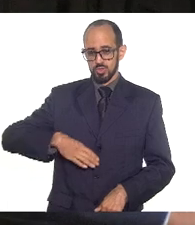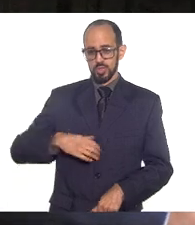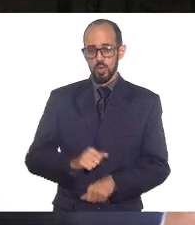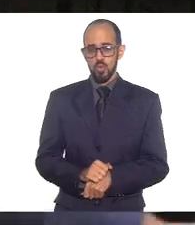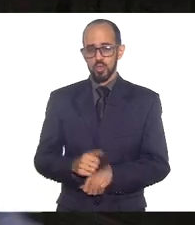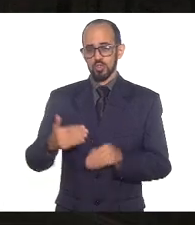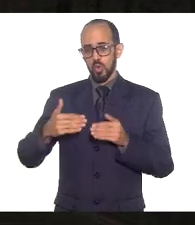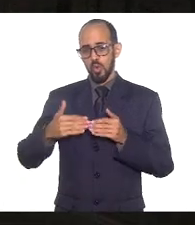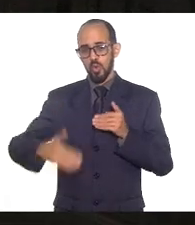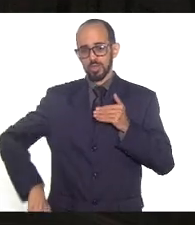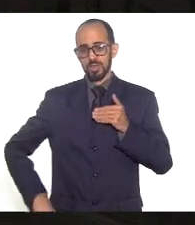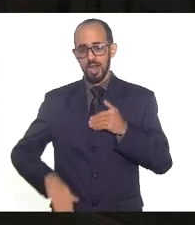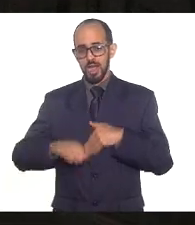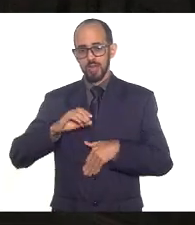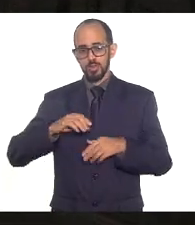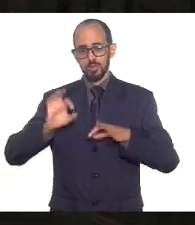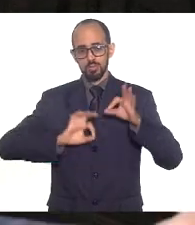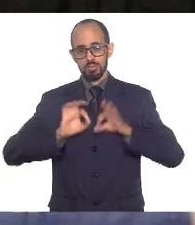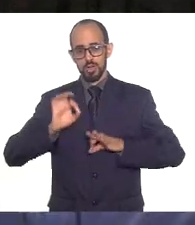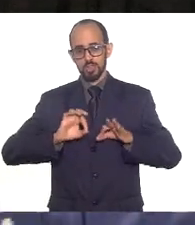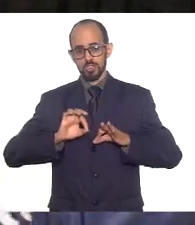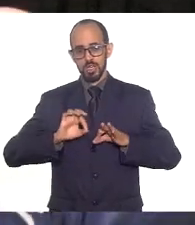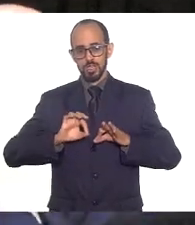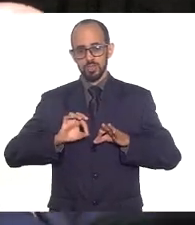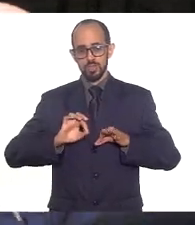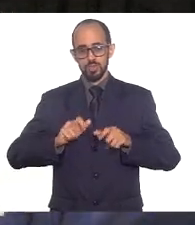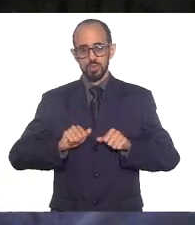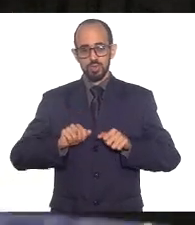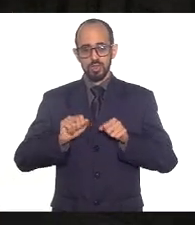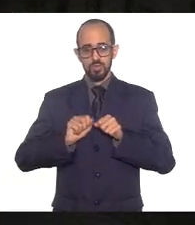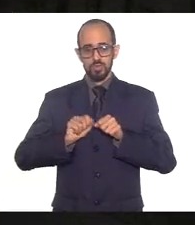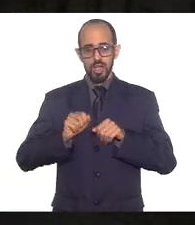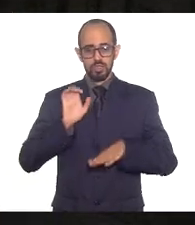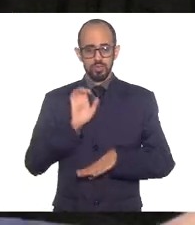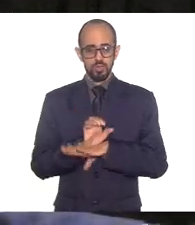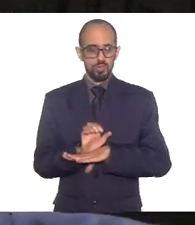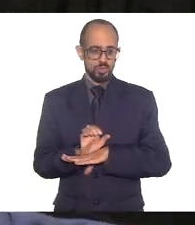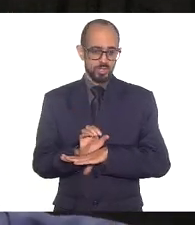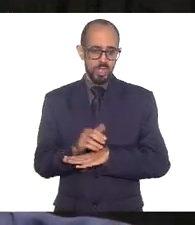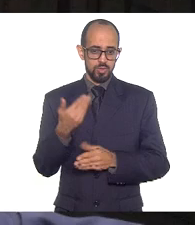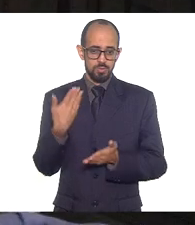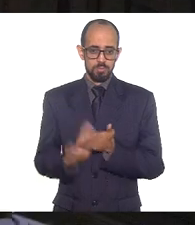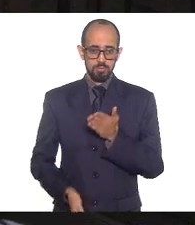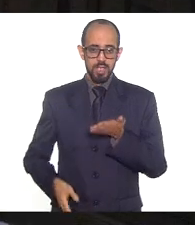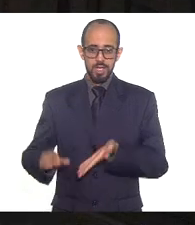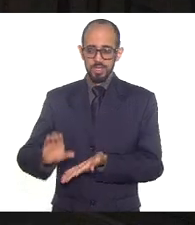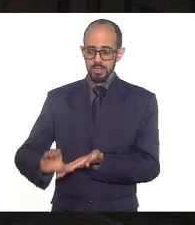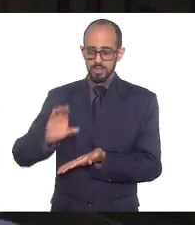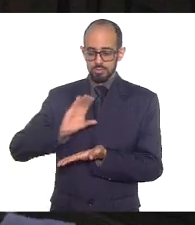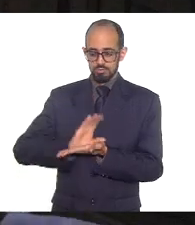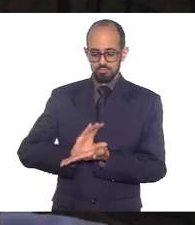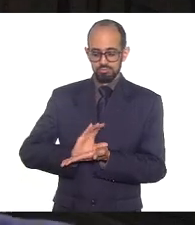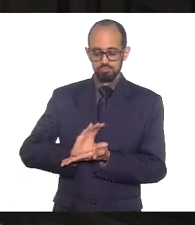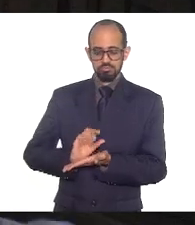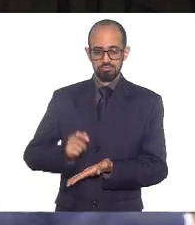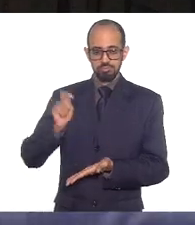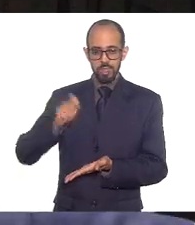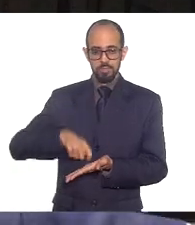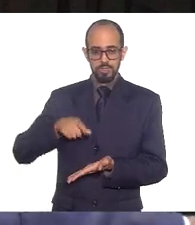contrário projeto de lei faz com que o estado perca recursos